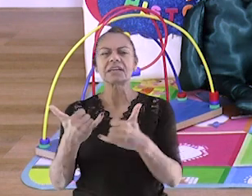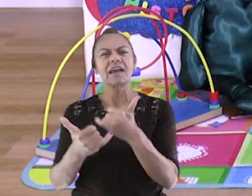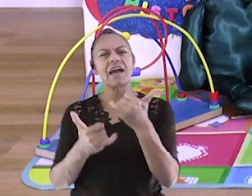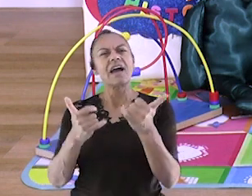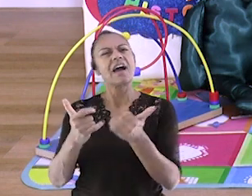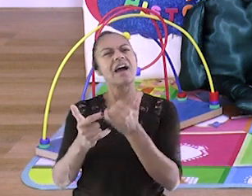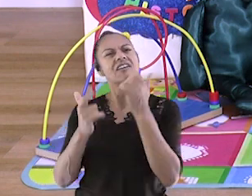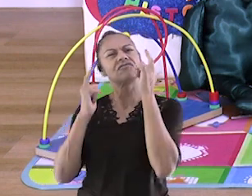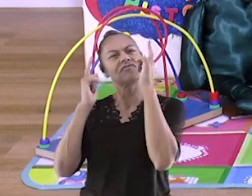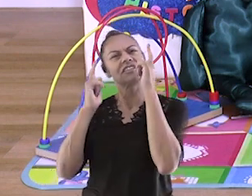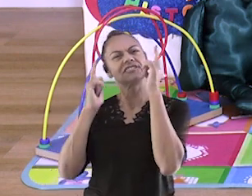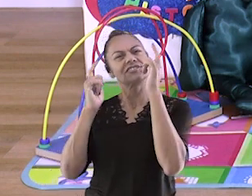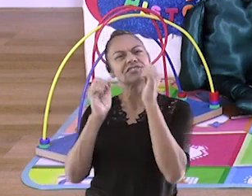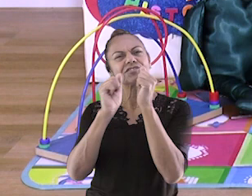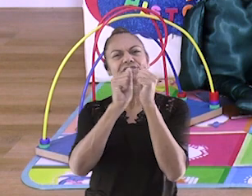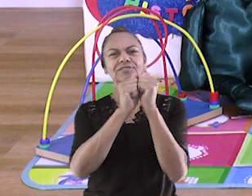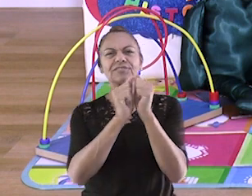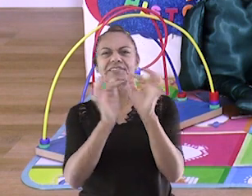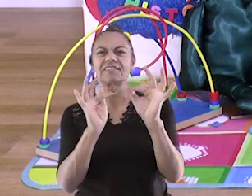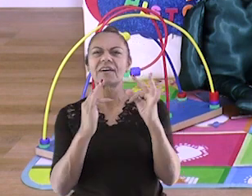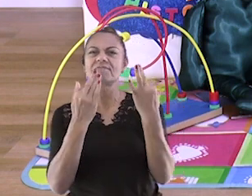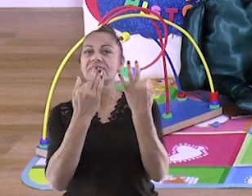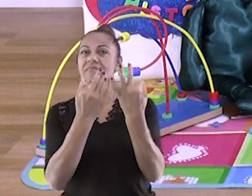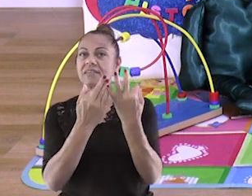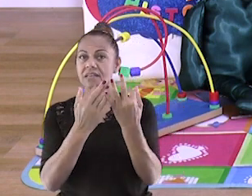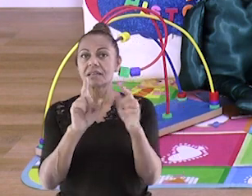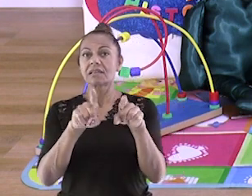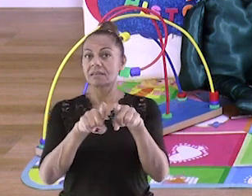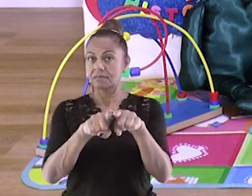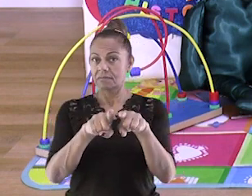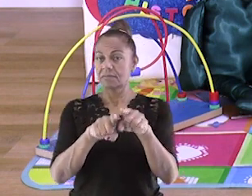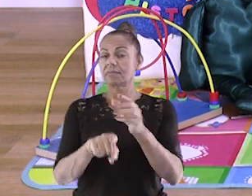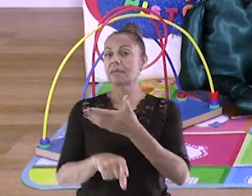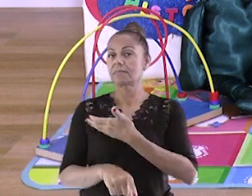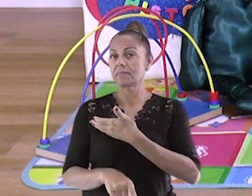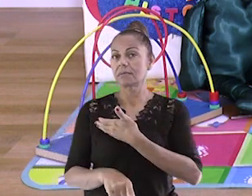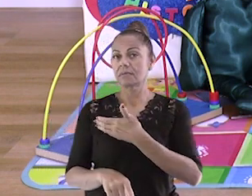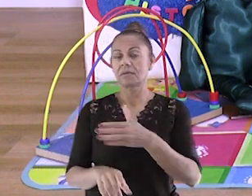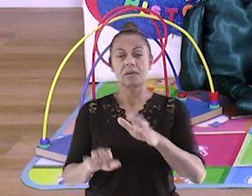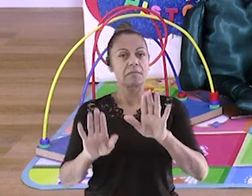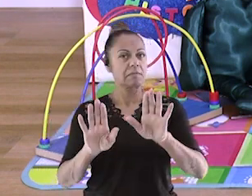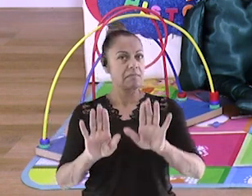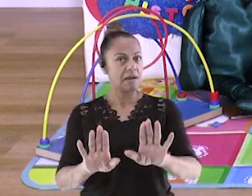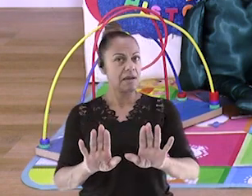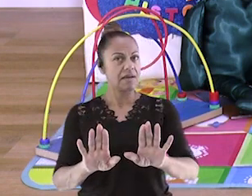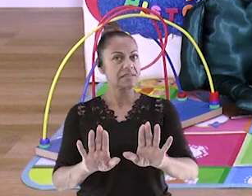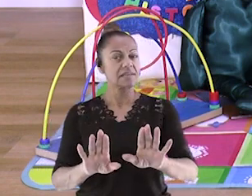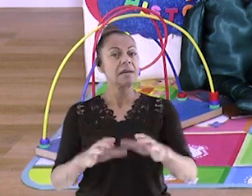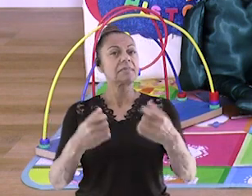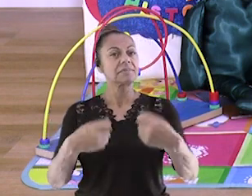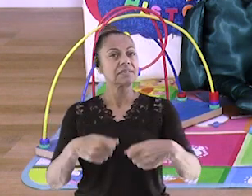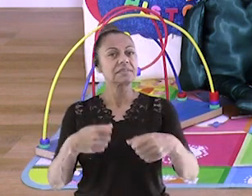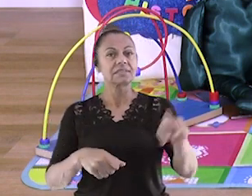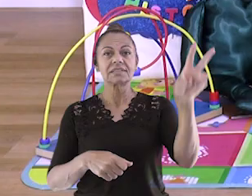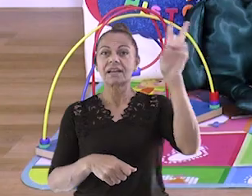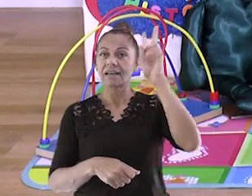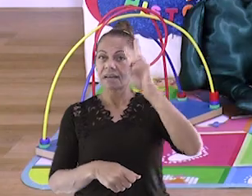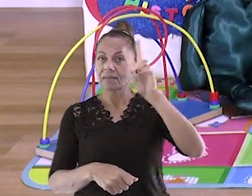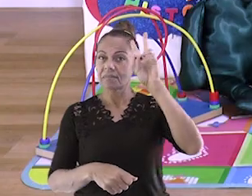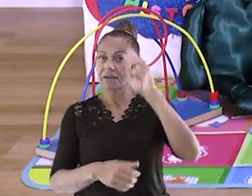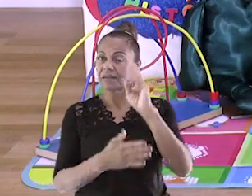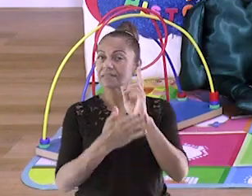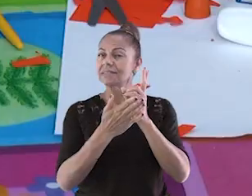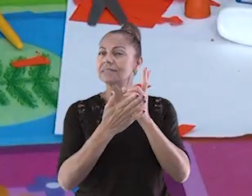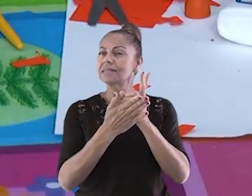brincar muito, muito, muito mesmo. Se divertir com a sua família e amigos. Mas sempre devemos lembrar